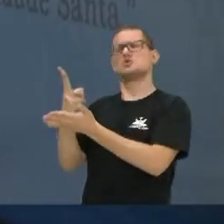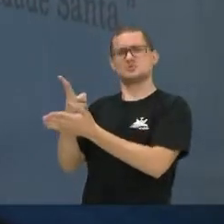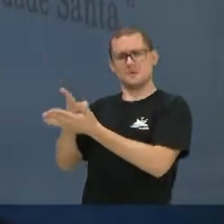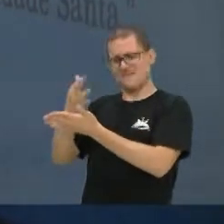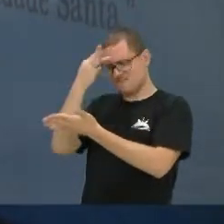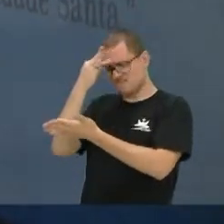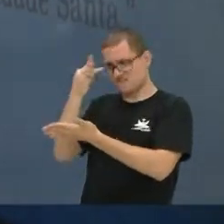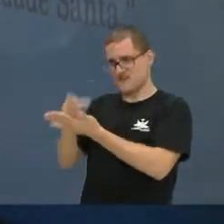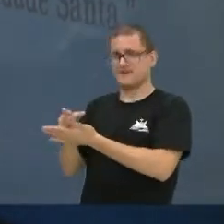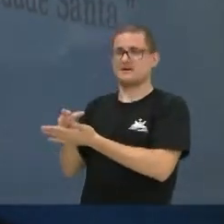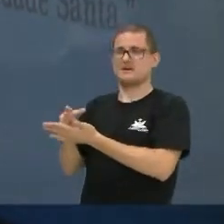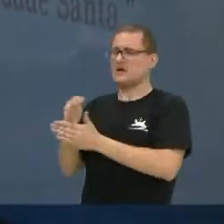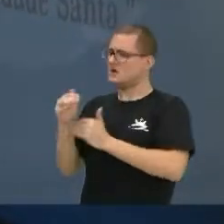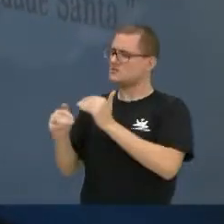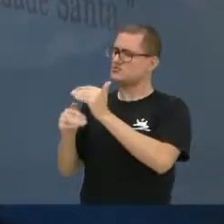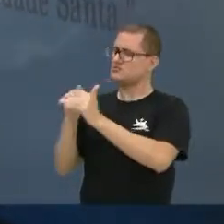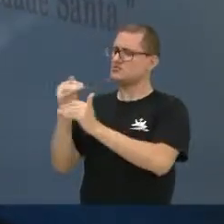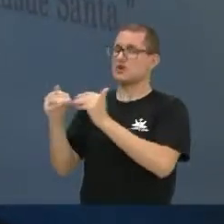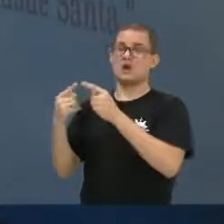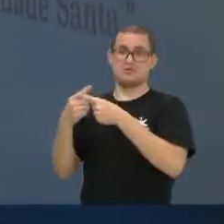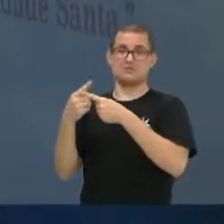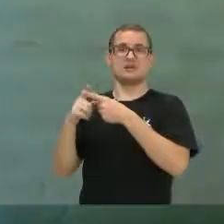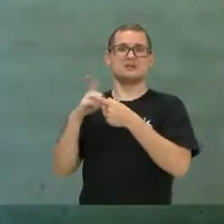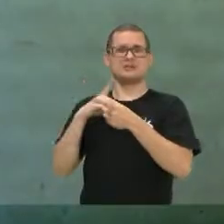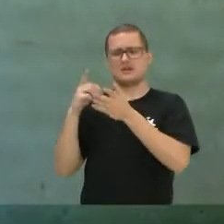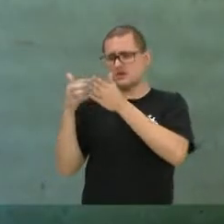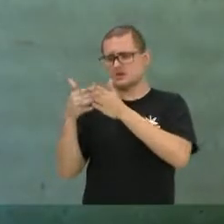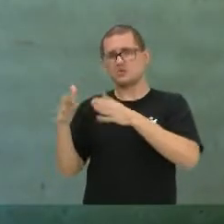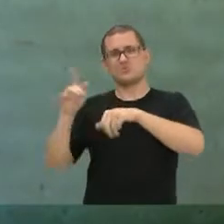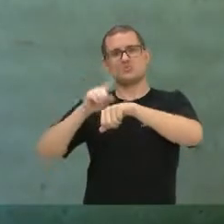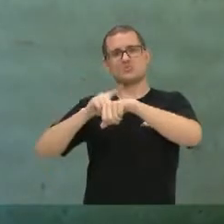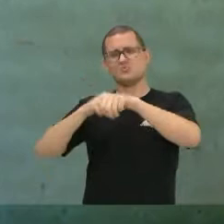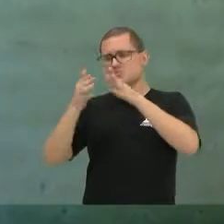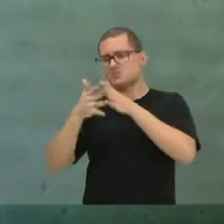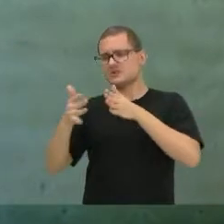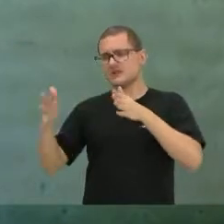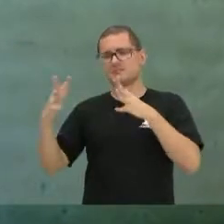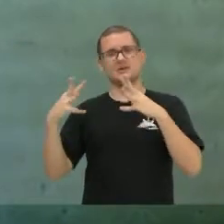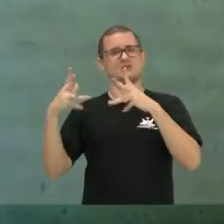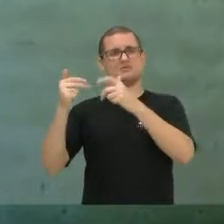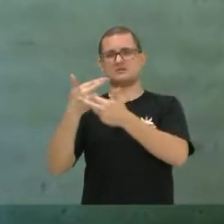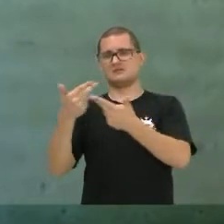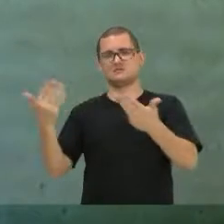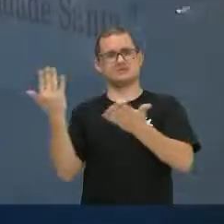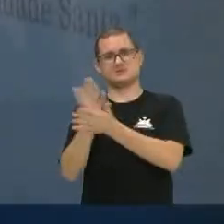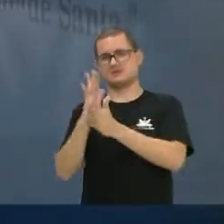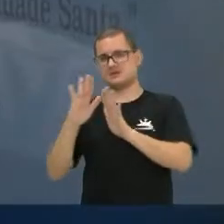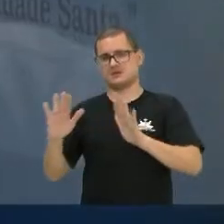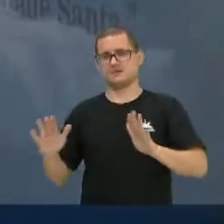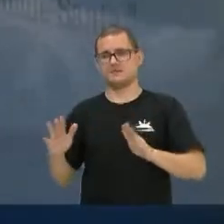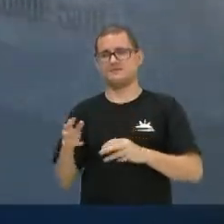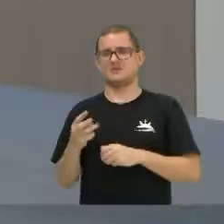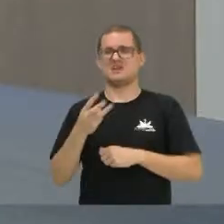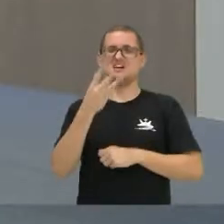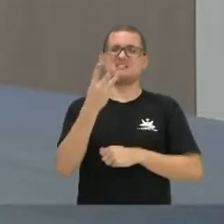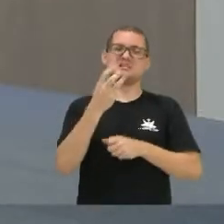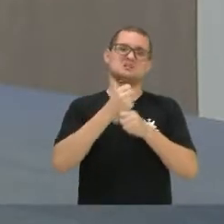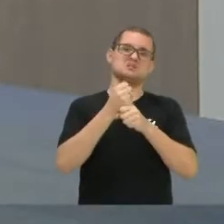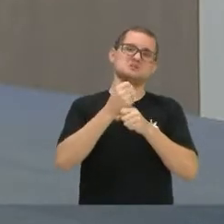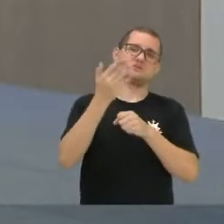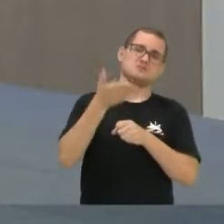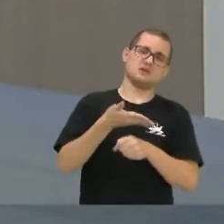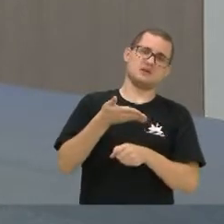há um tempo definido para que tudo isso cece hoje há 3 anos e meio